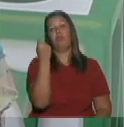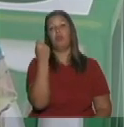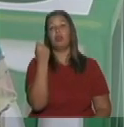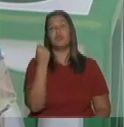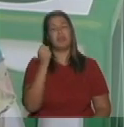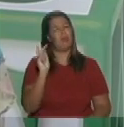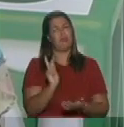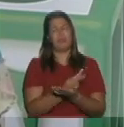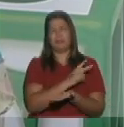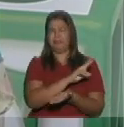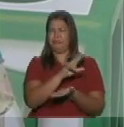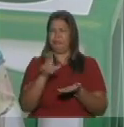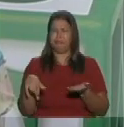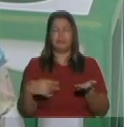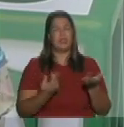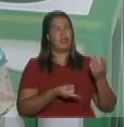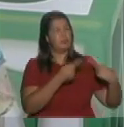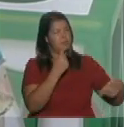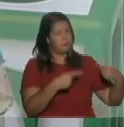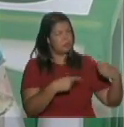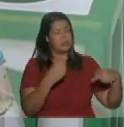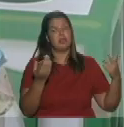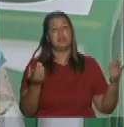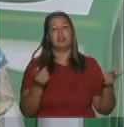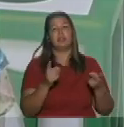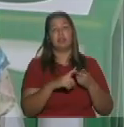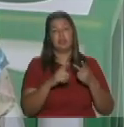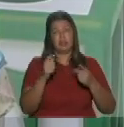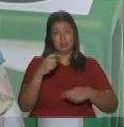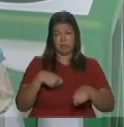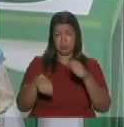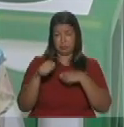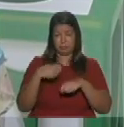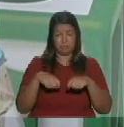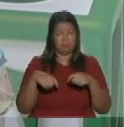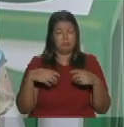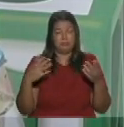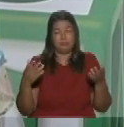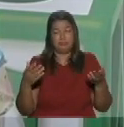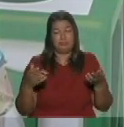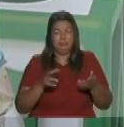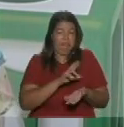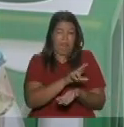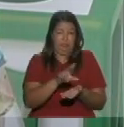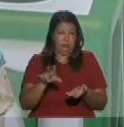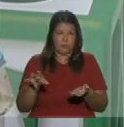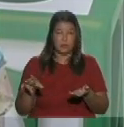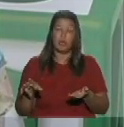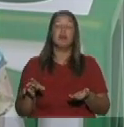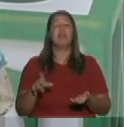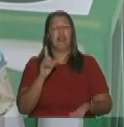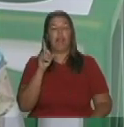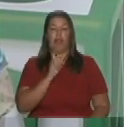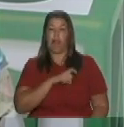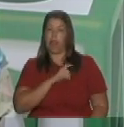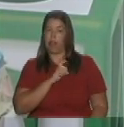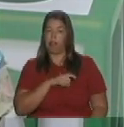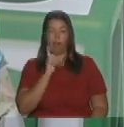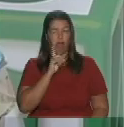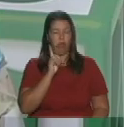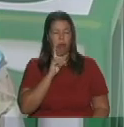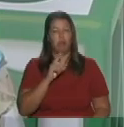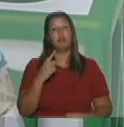em várias áreas, né? Acontece na política, acontece na área comercial, acontece, enfim, de diversas formas. E é